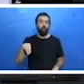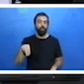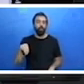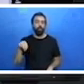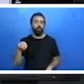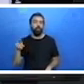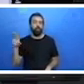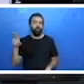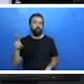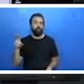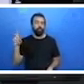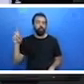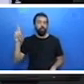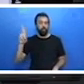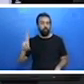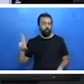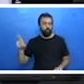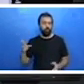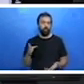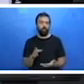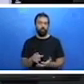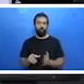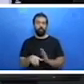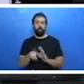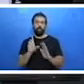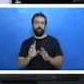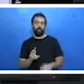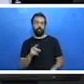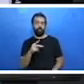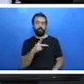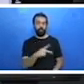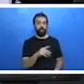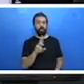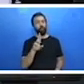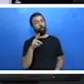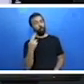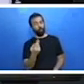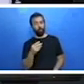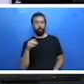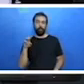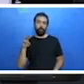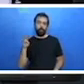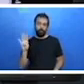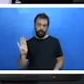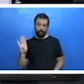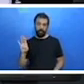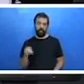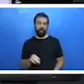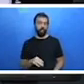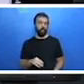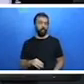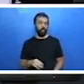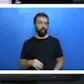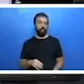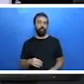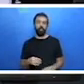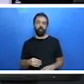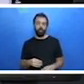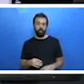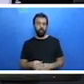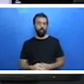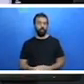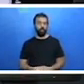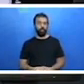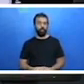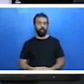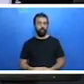N, use M antes de P e B. Se não for nenhuma dessas duas letras, use